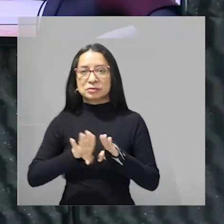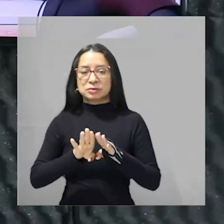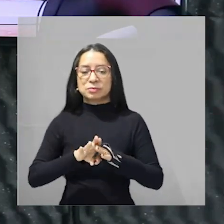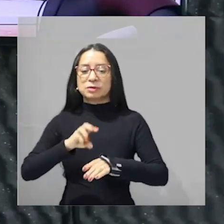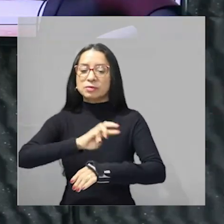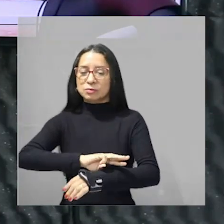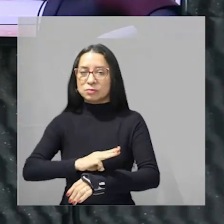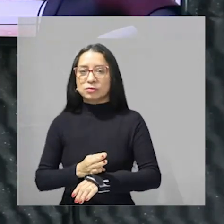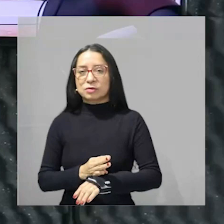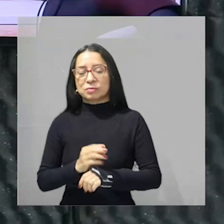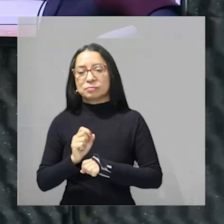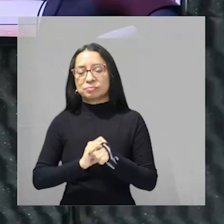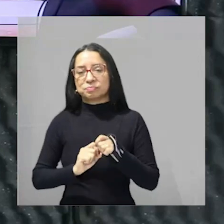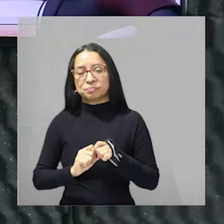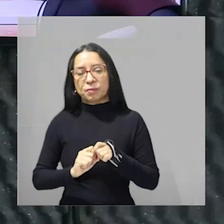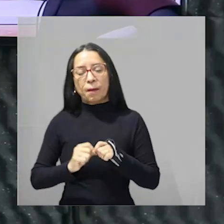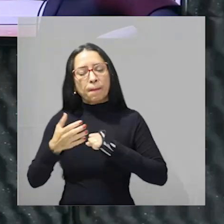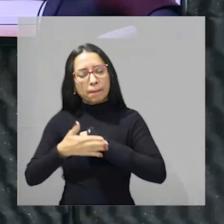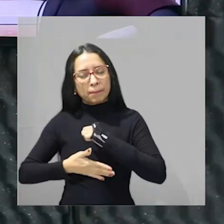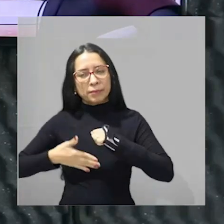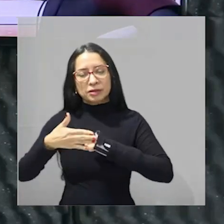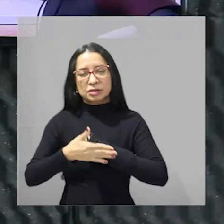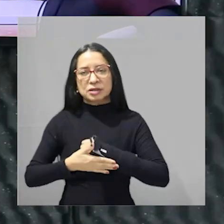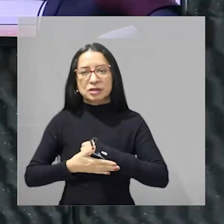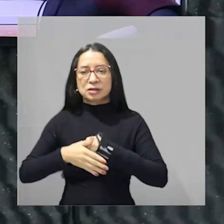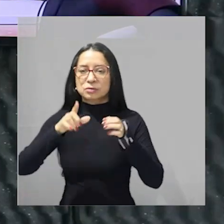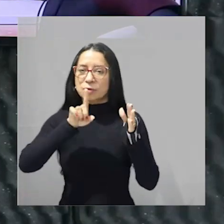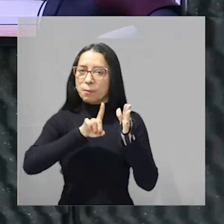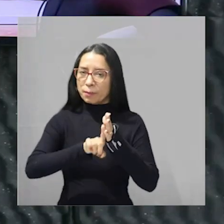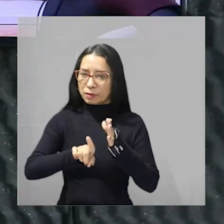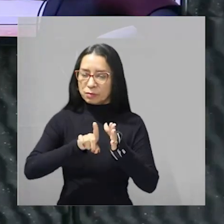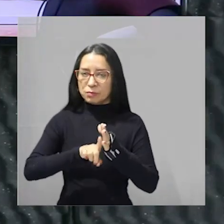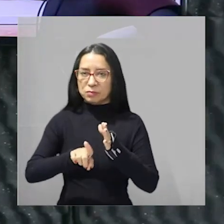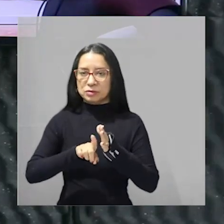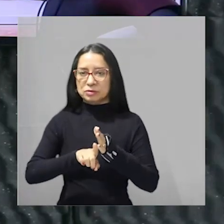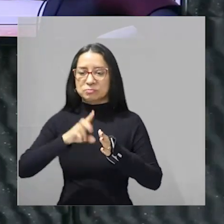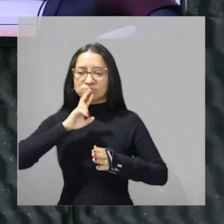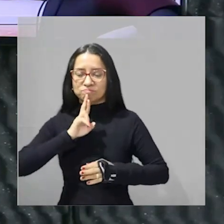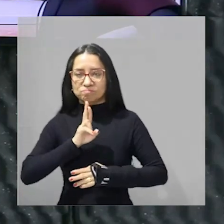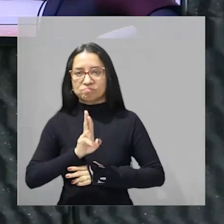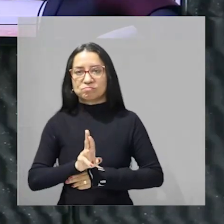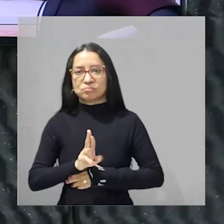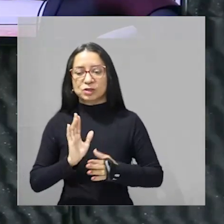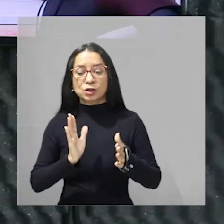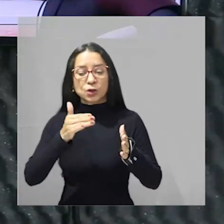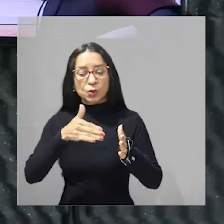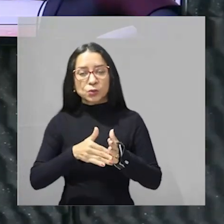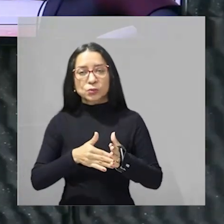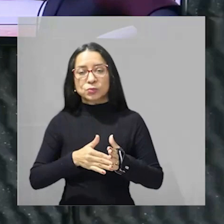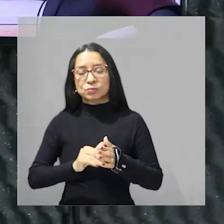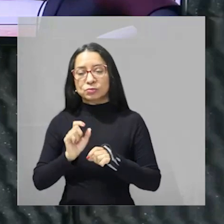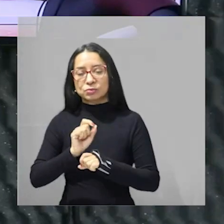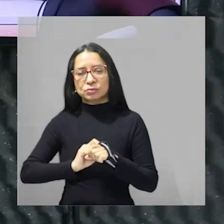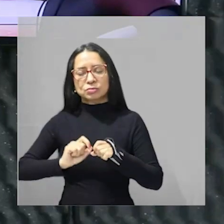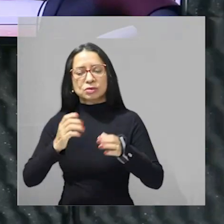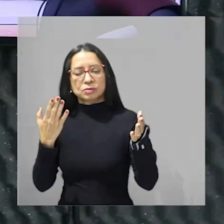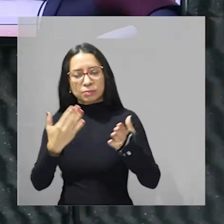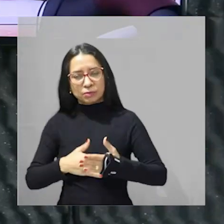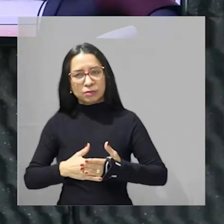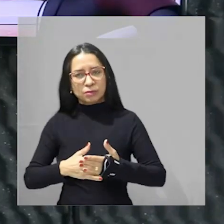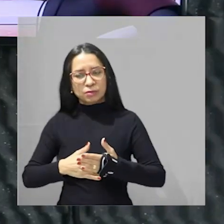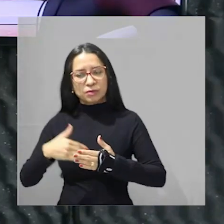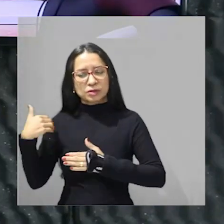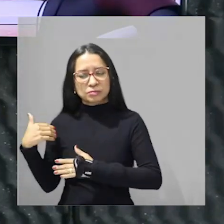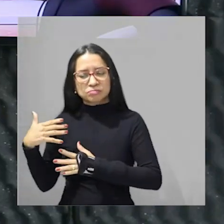certo? Baseado em quê, Marcos? Resolução de questões, tá? Das últimas provas, desde 2021, tá certo?